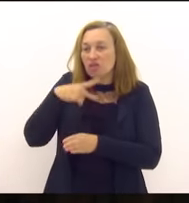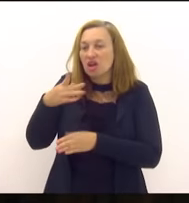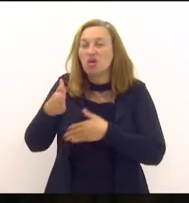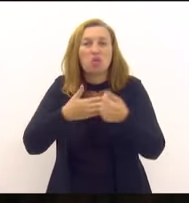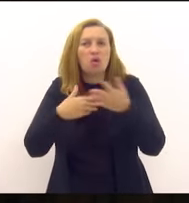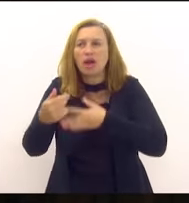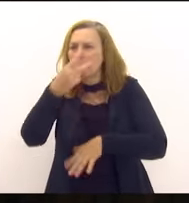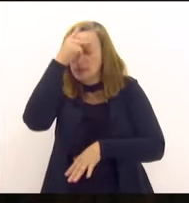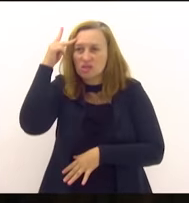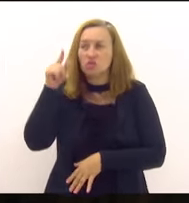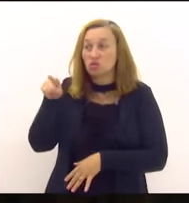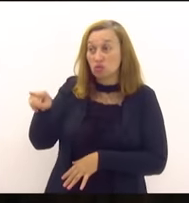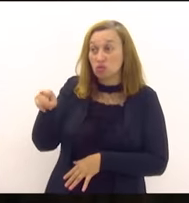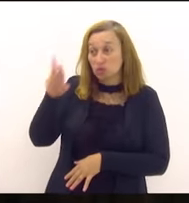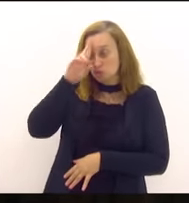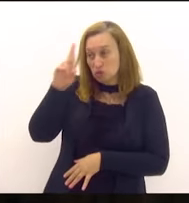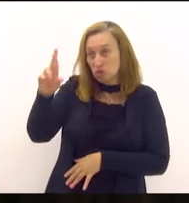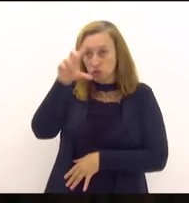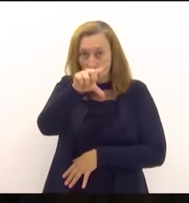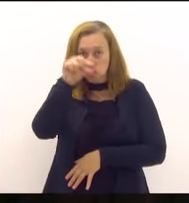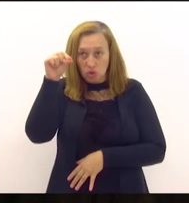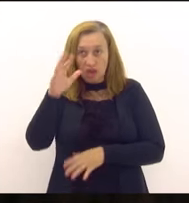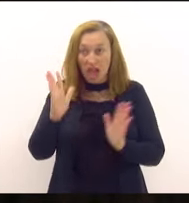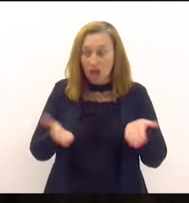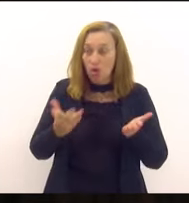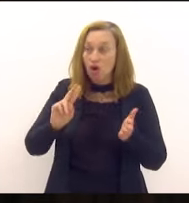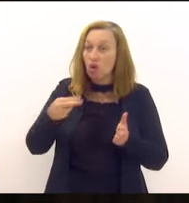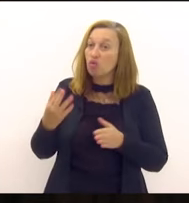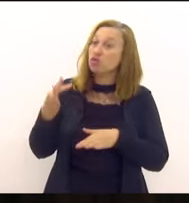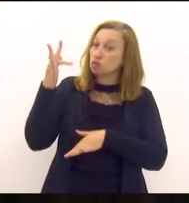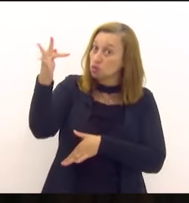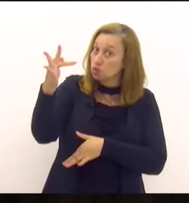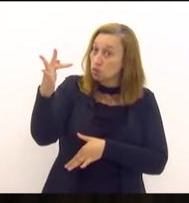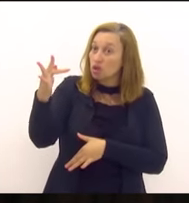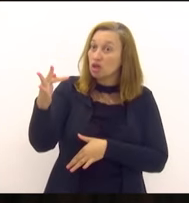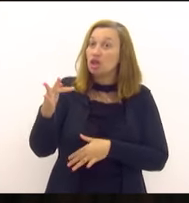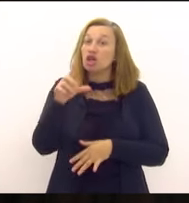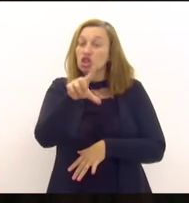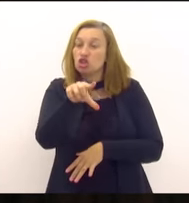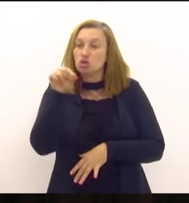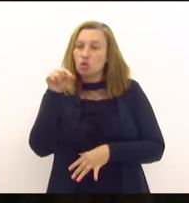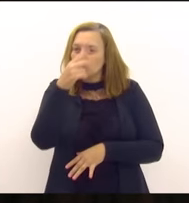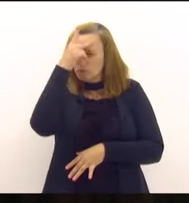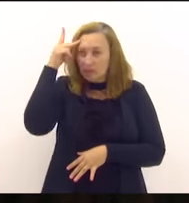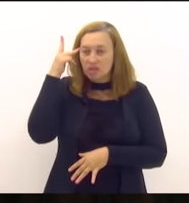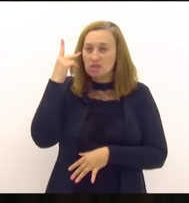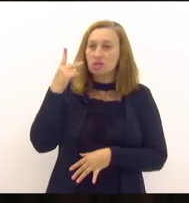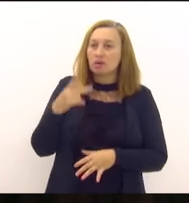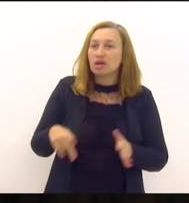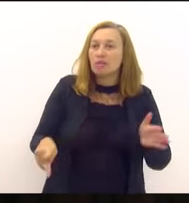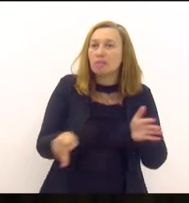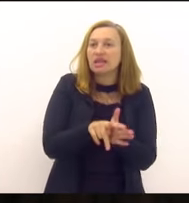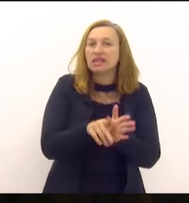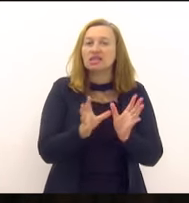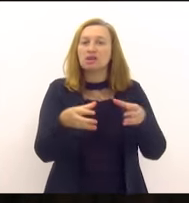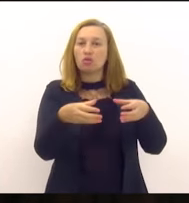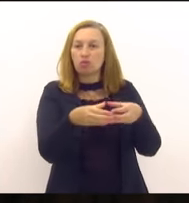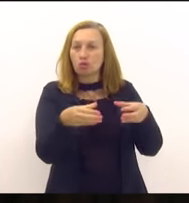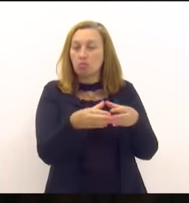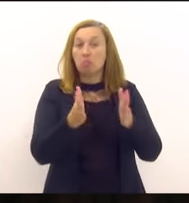for o teu escolhido agora e futuramente, quando o senhor for mexer na polícia, escolha alguém da categoria, pelo amor de